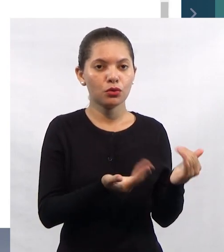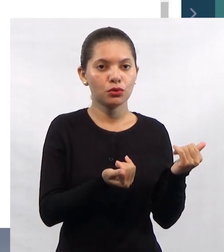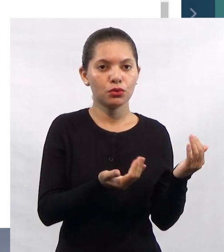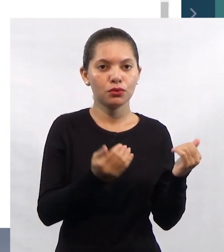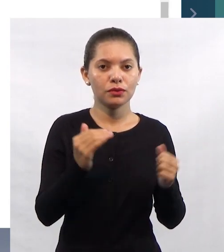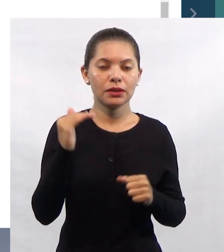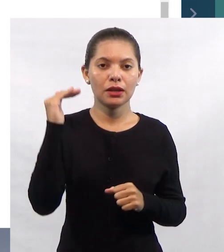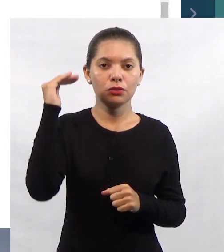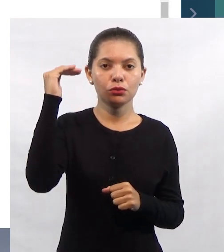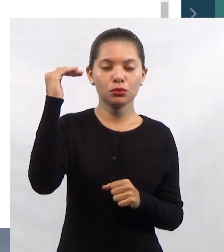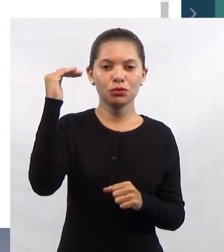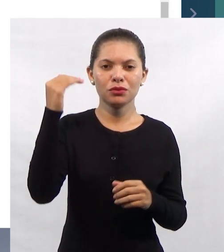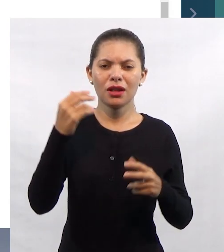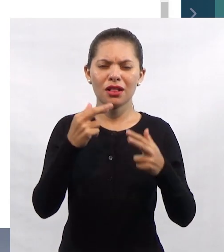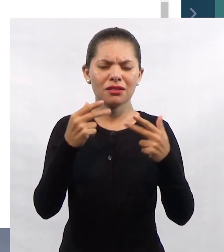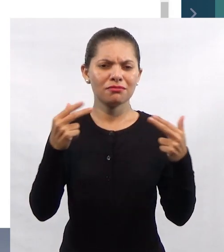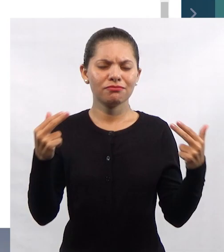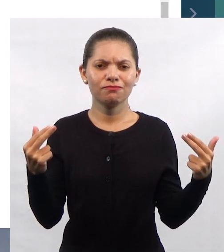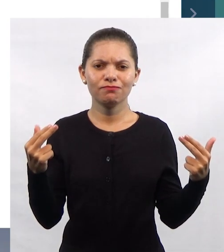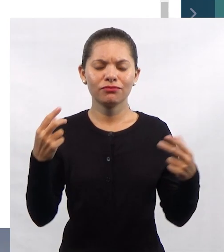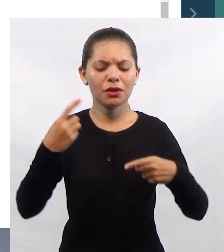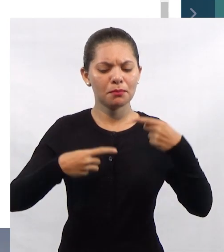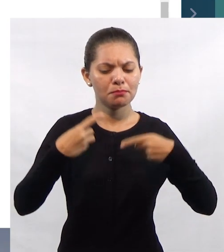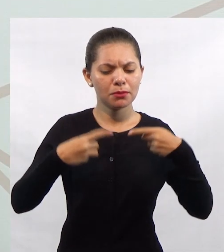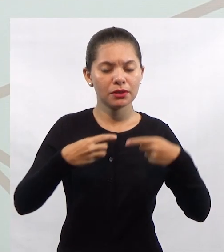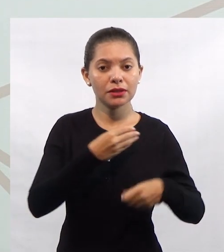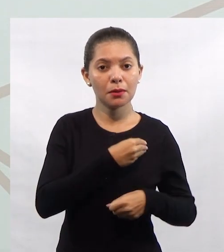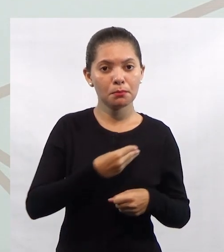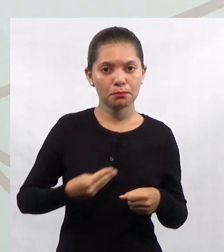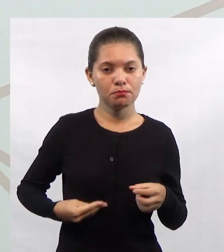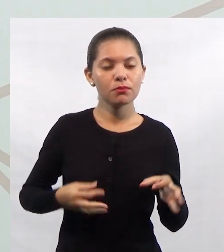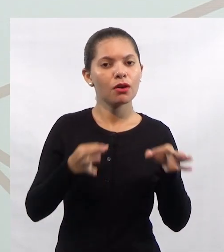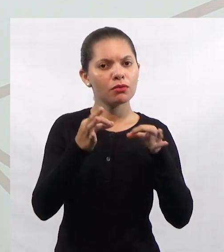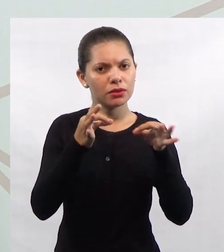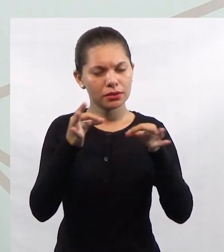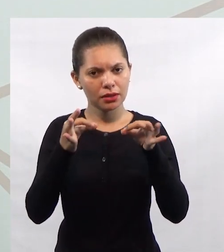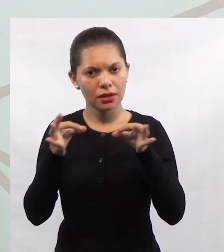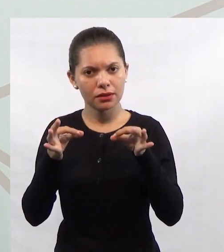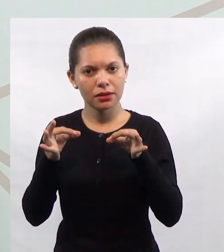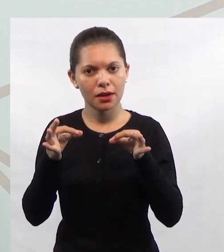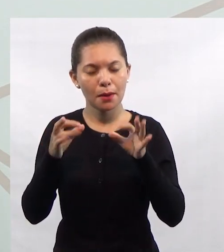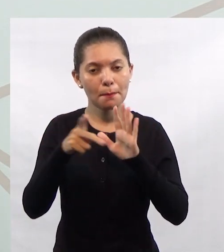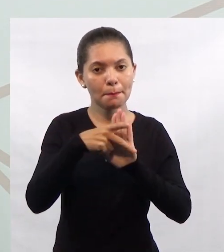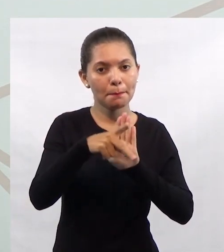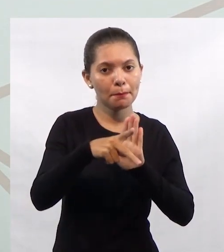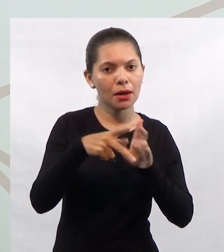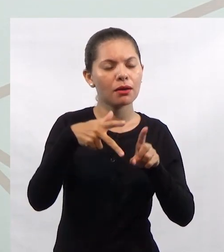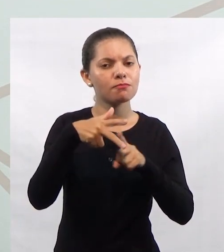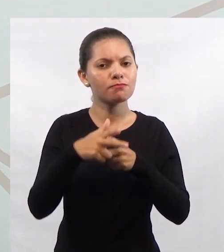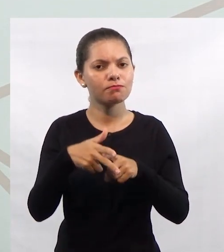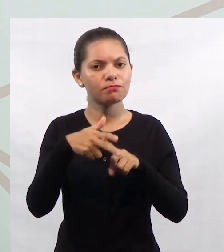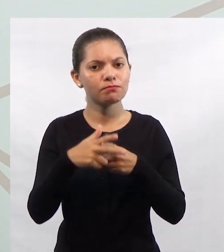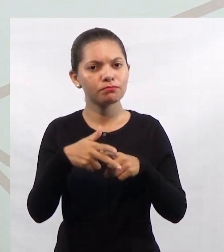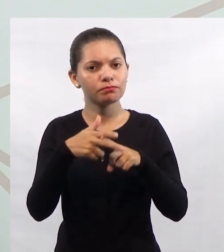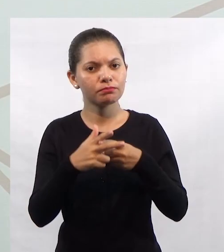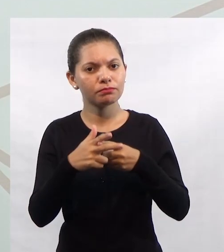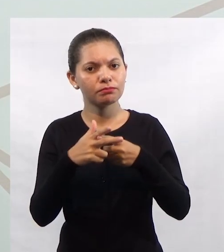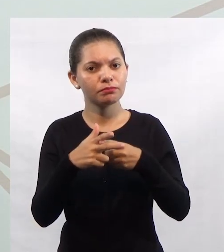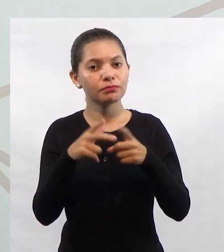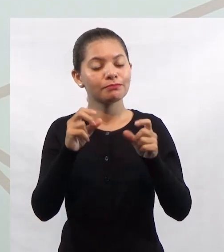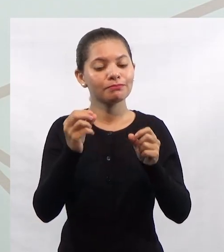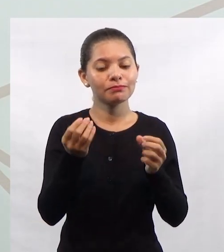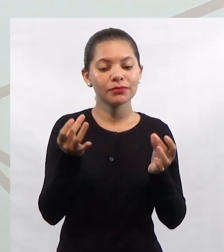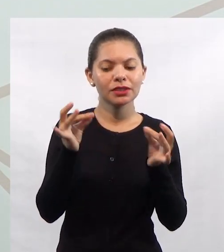ProEJA. Então, são várias políticas públicas que foram organizadas para